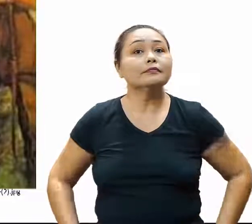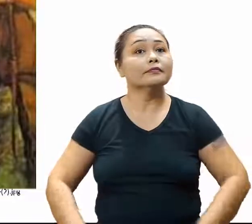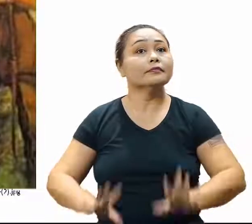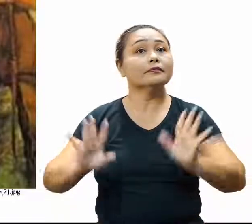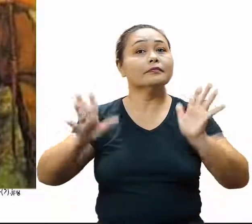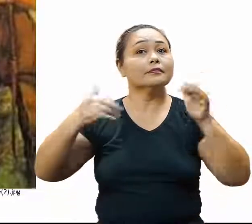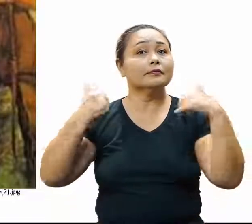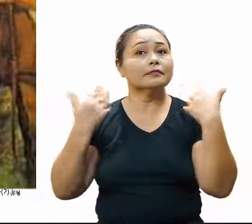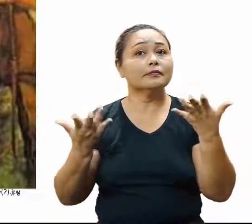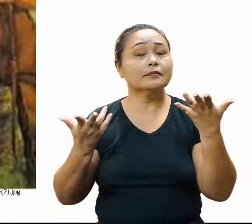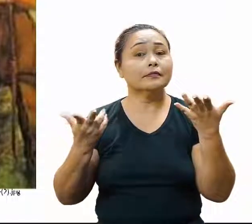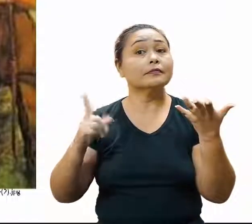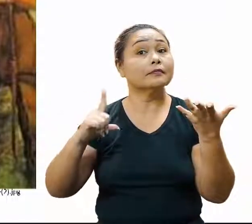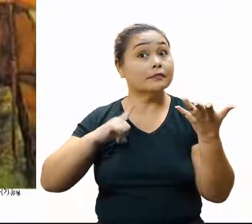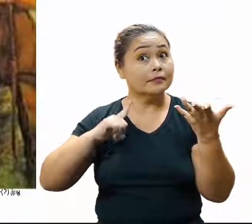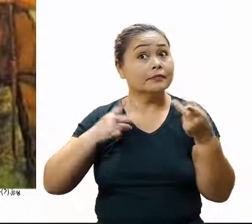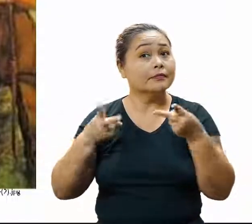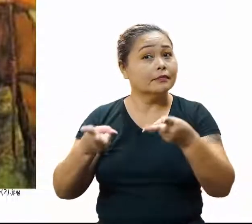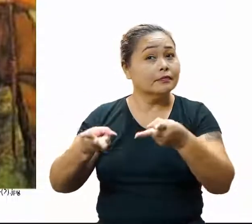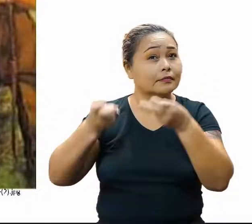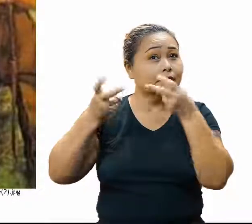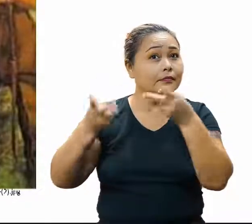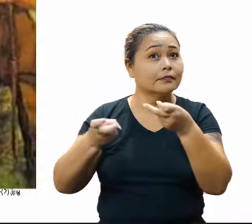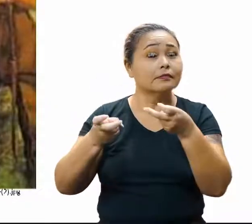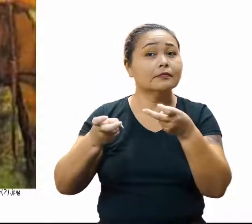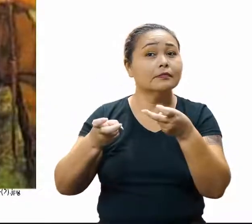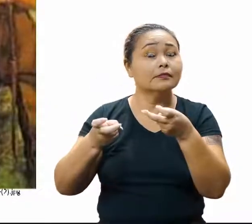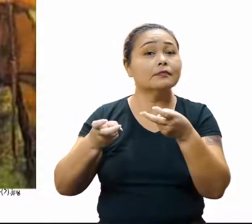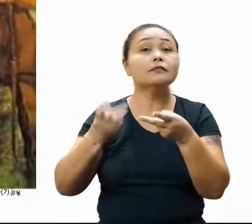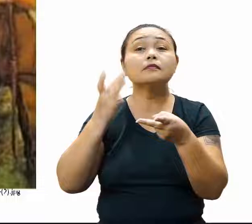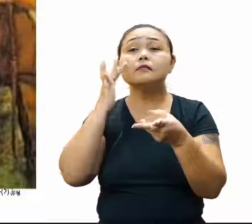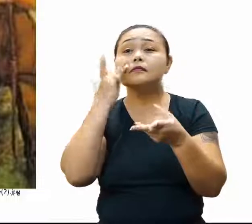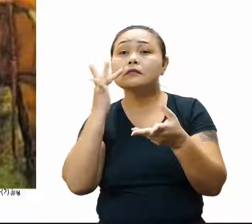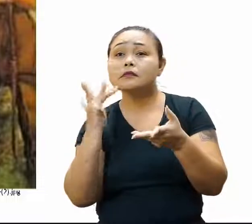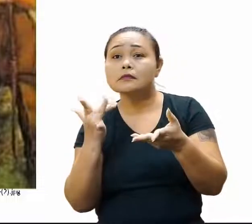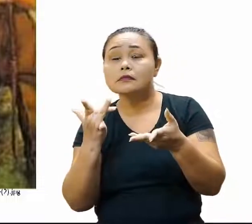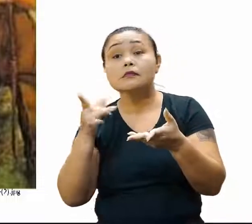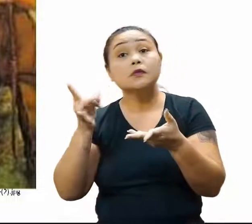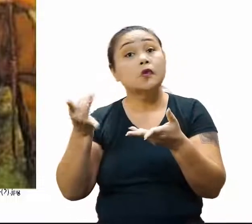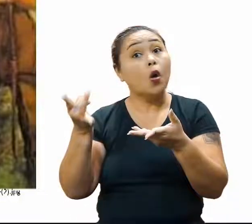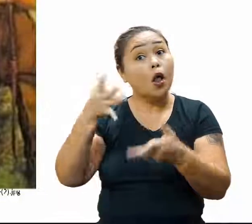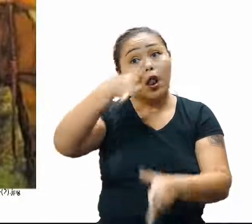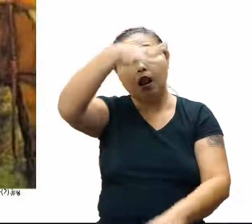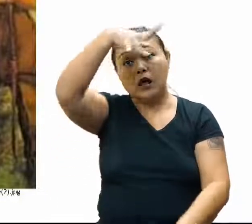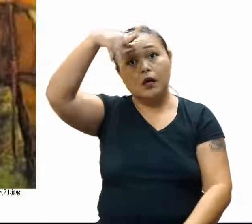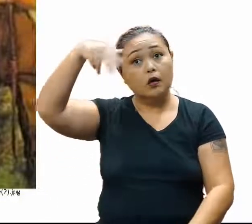senhores, a exploração do ouro em Mato Grosso